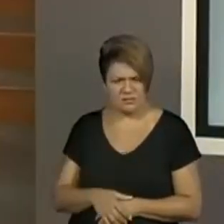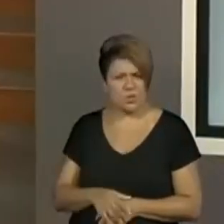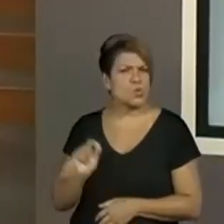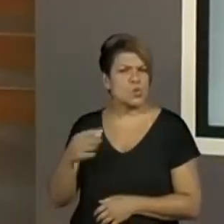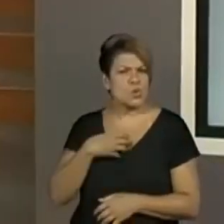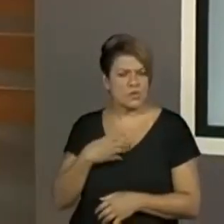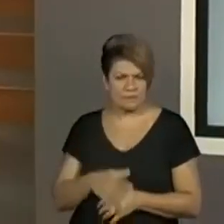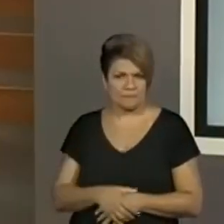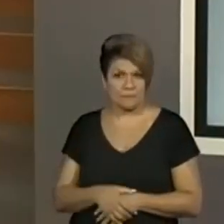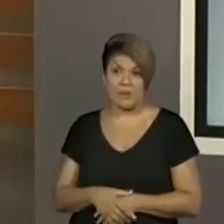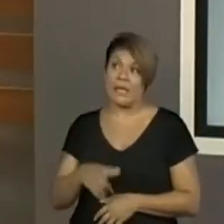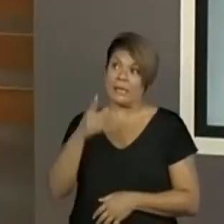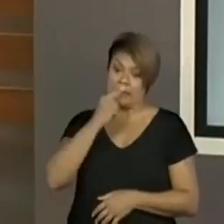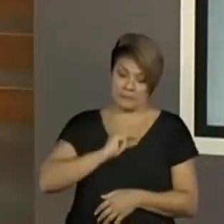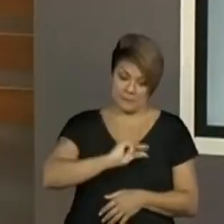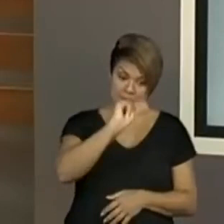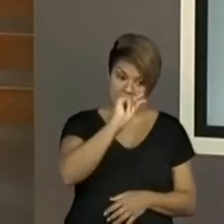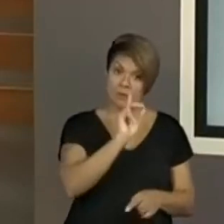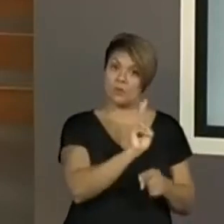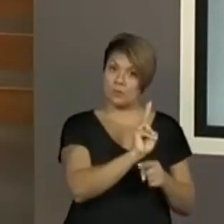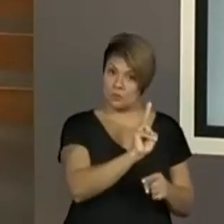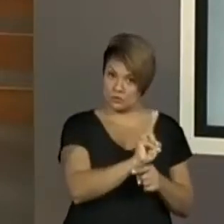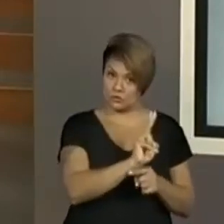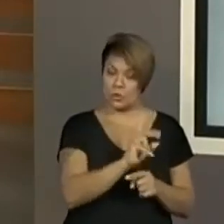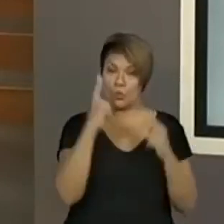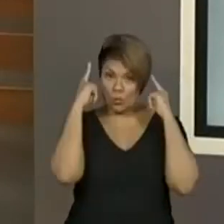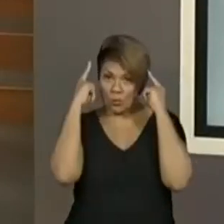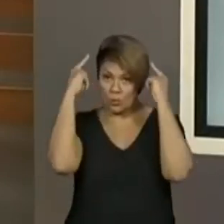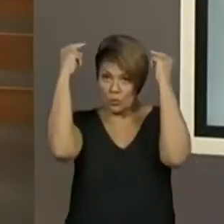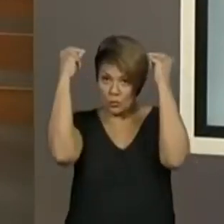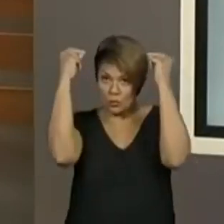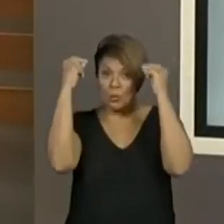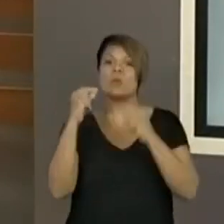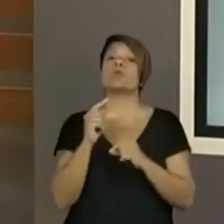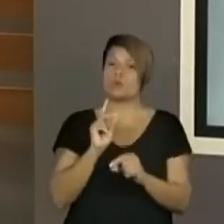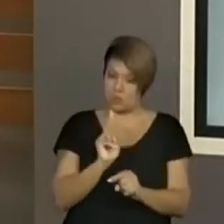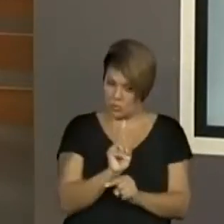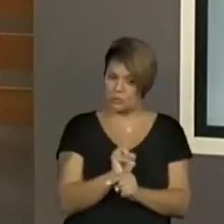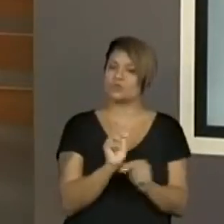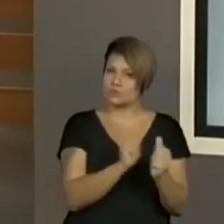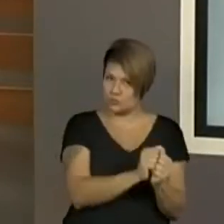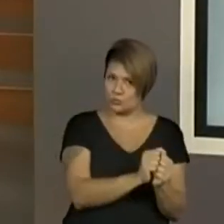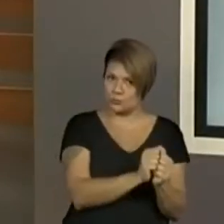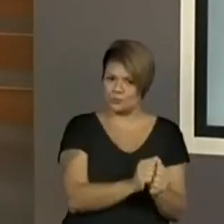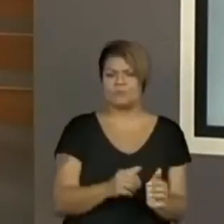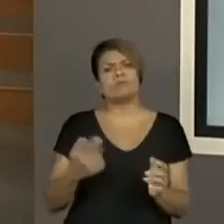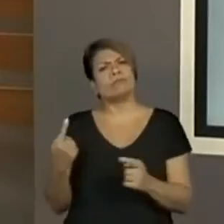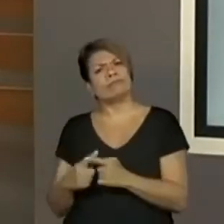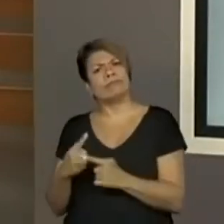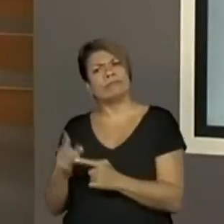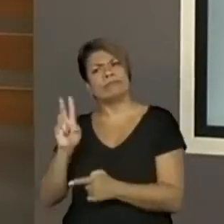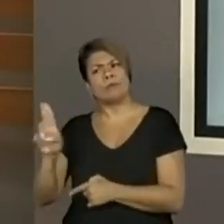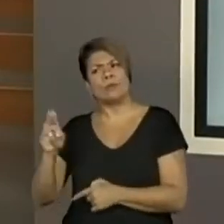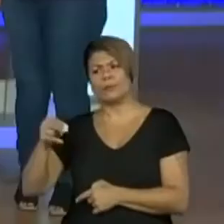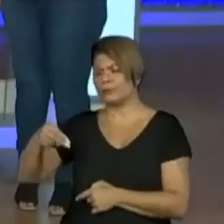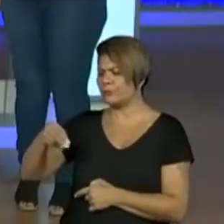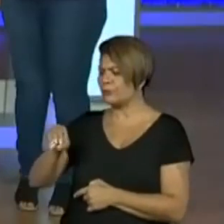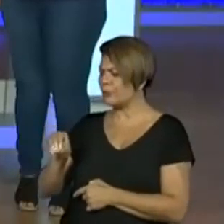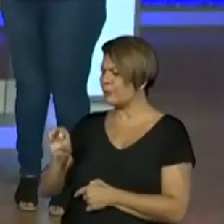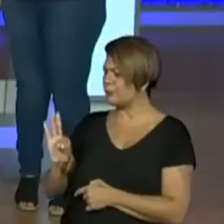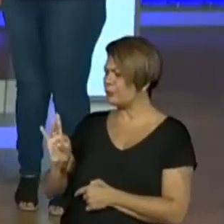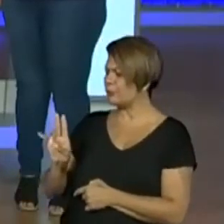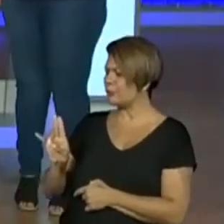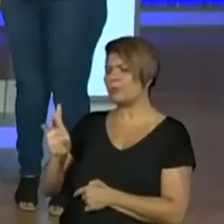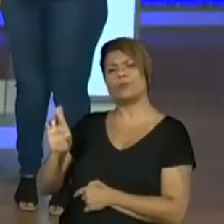que é guardião, eu tenho guardião com os duendes, eu tenho o vilão que é o noturno. Ué, por que noturno? E o legal, né, que a gente está